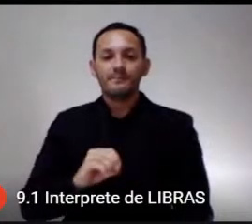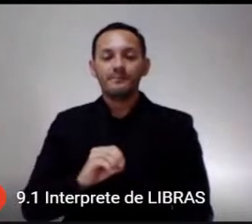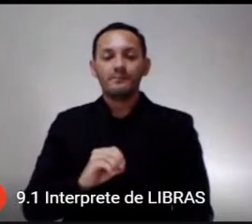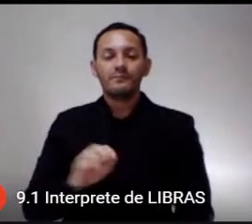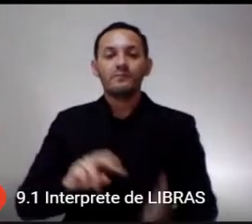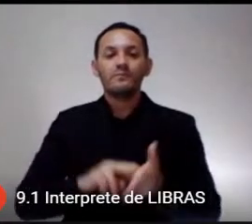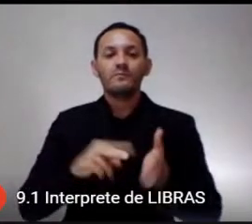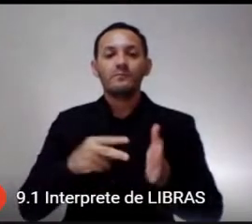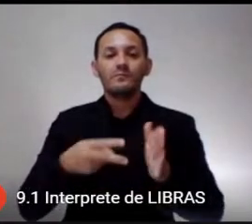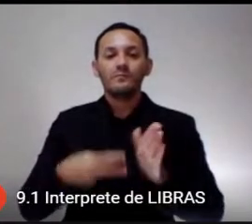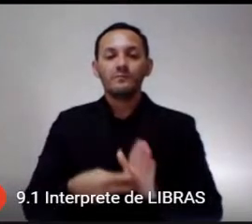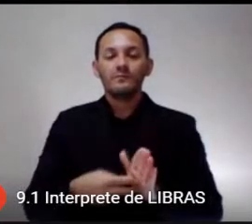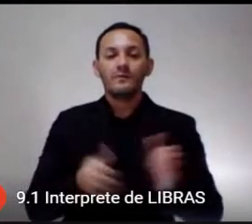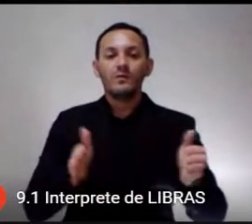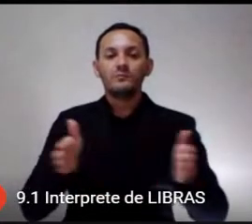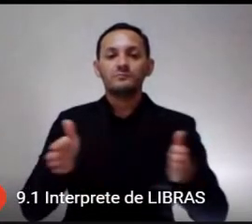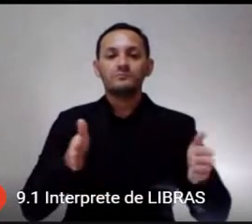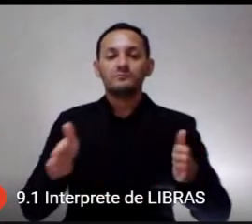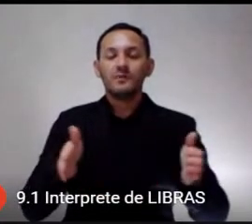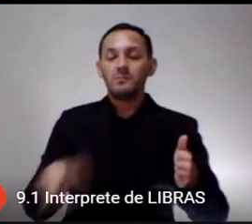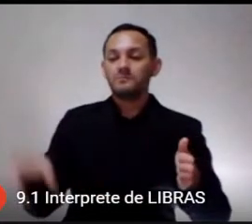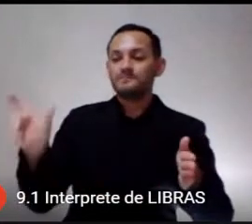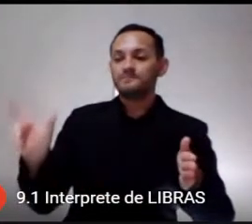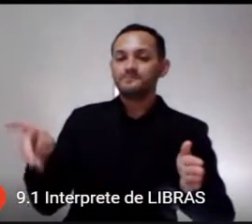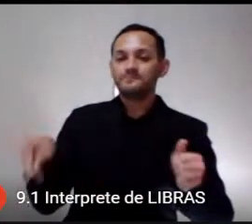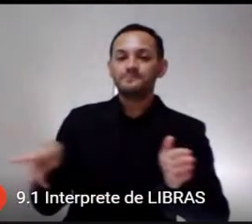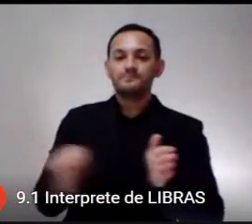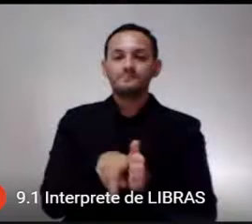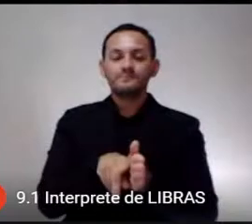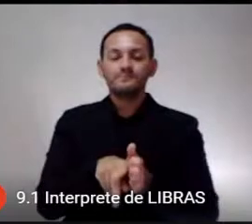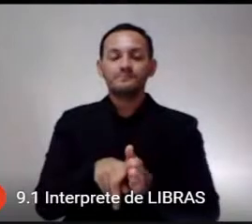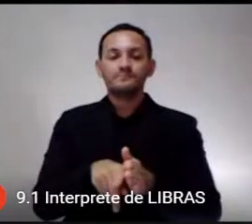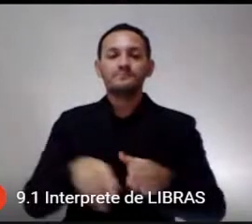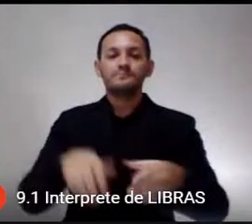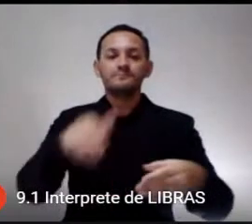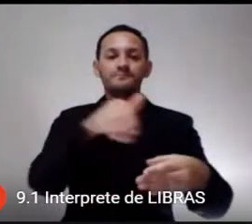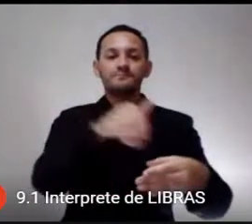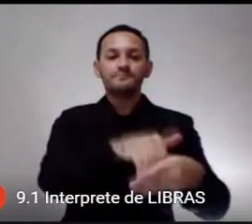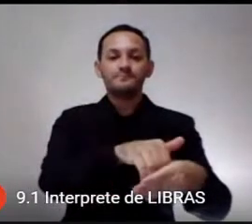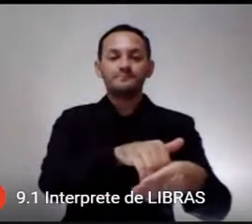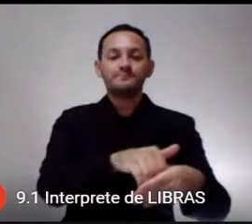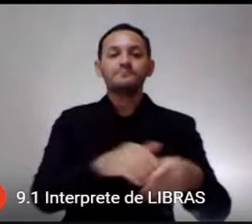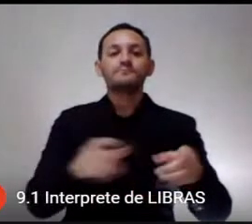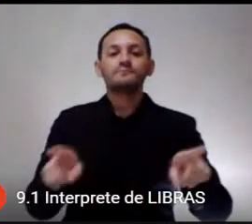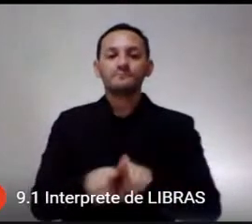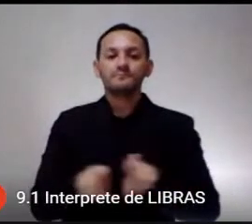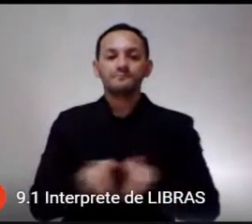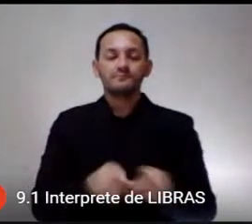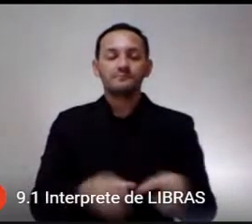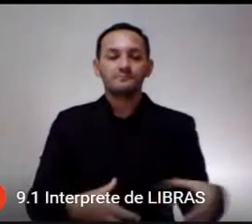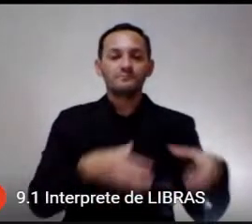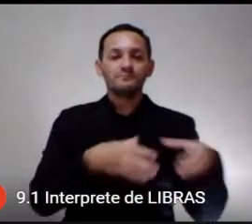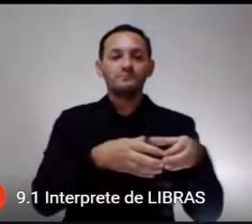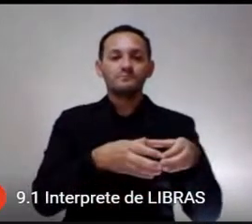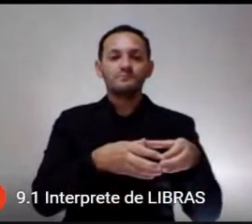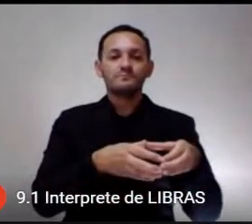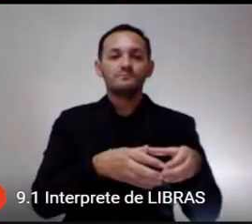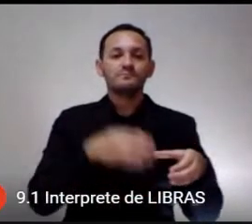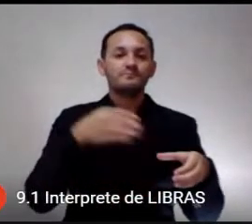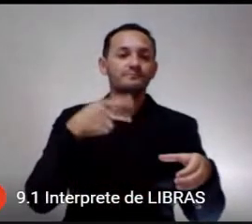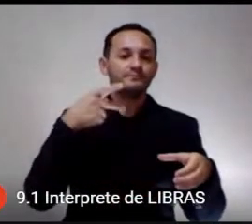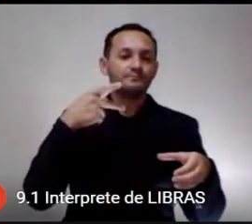dos legitimados, do indeferimento para o eleitor e do deferimento para o partido político. Cito